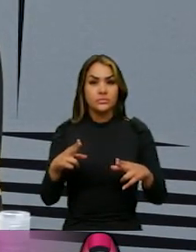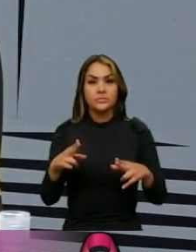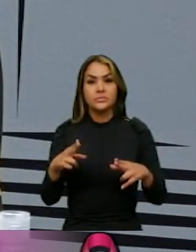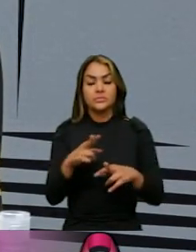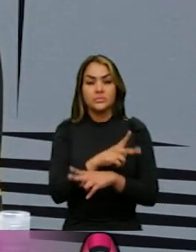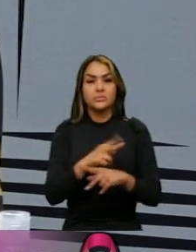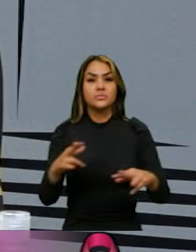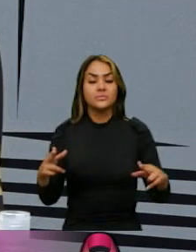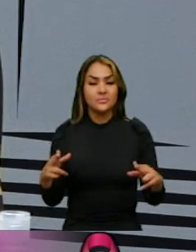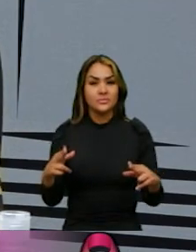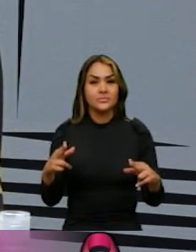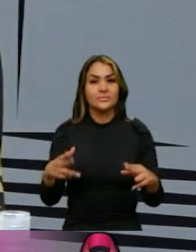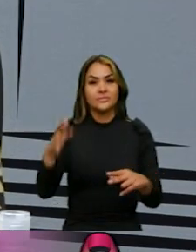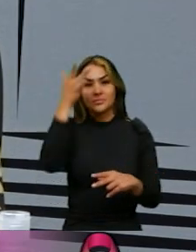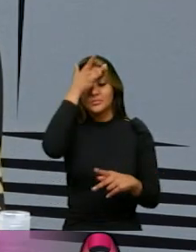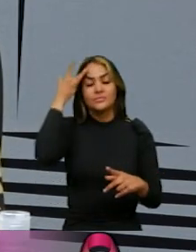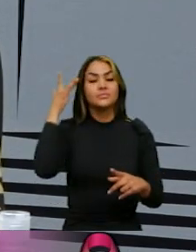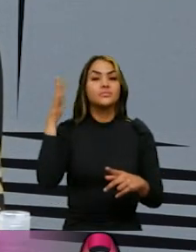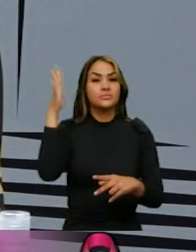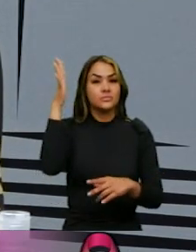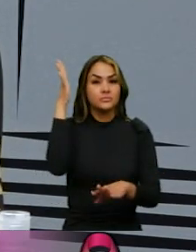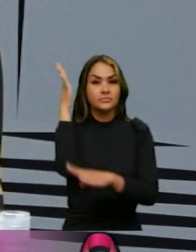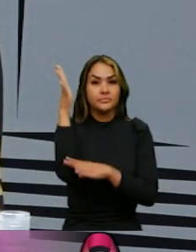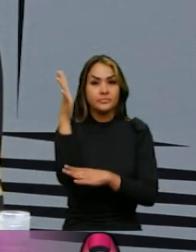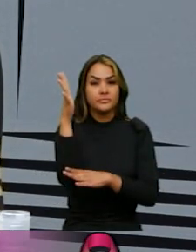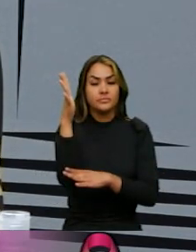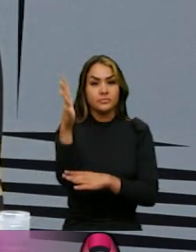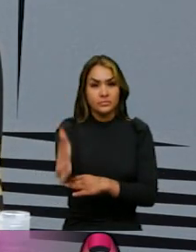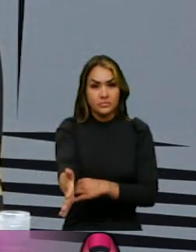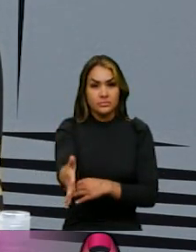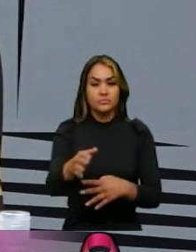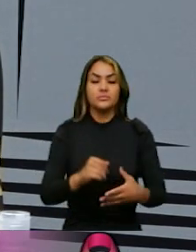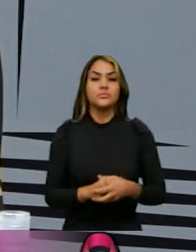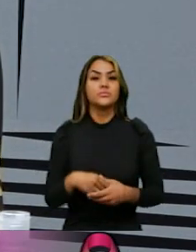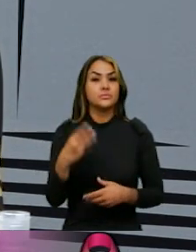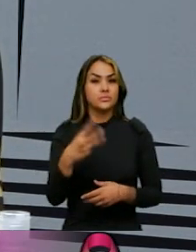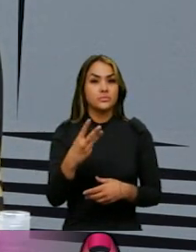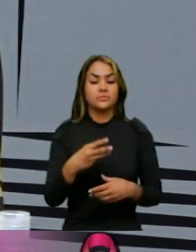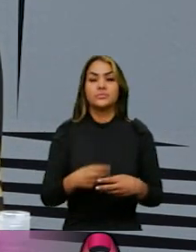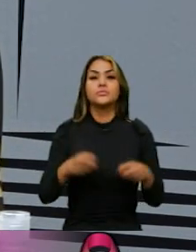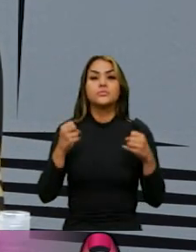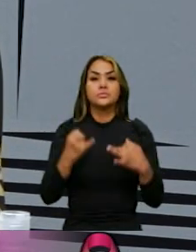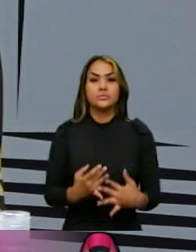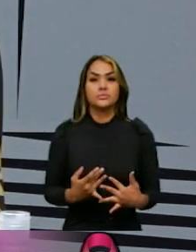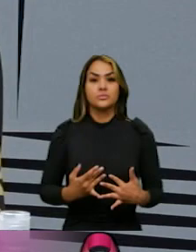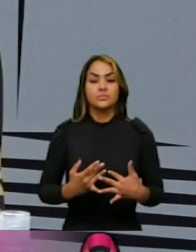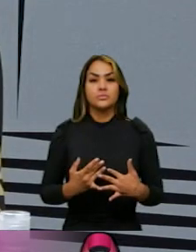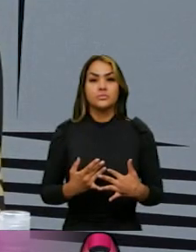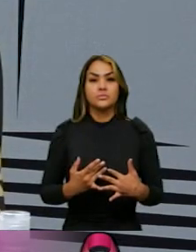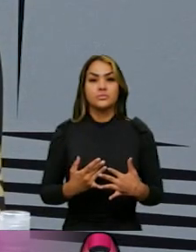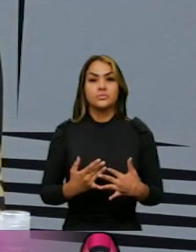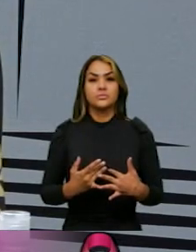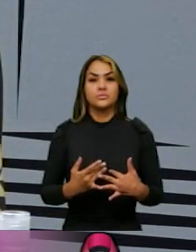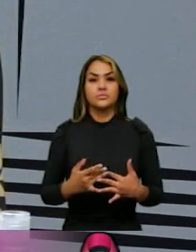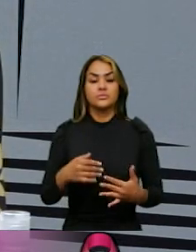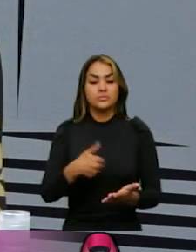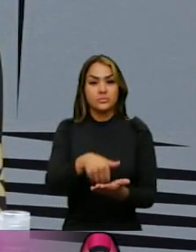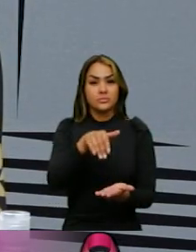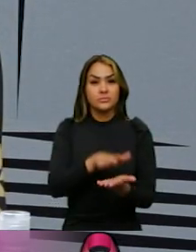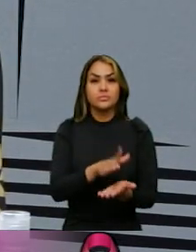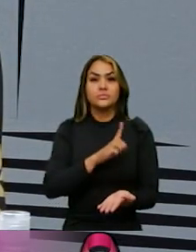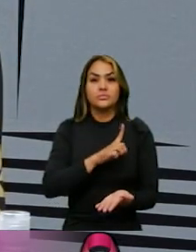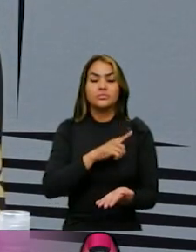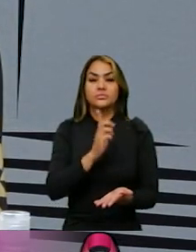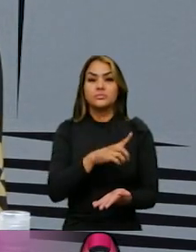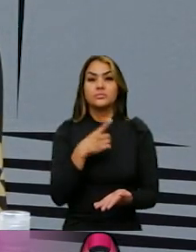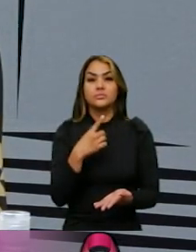de árvores? 3. Quantas autuações foram feitas após o recebimento de denúncias? Sala das Sessões, 27 de outubro